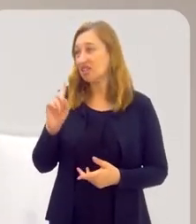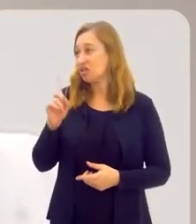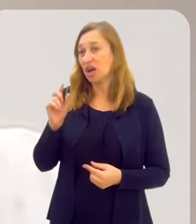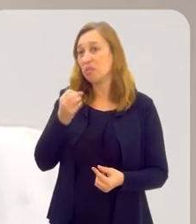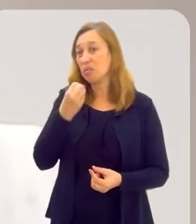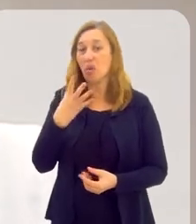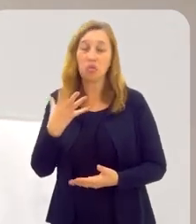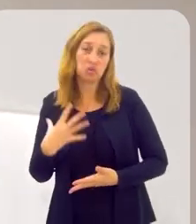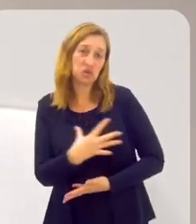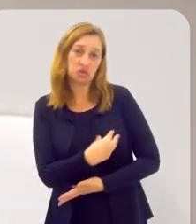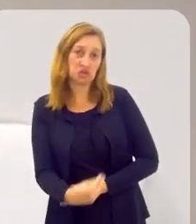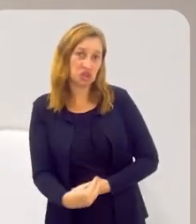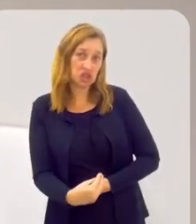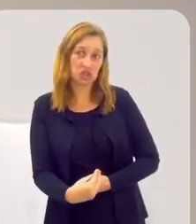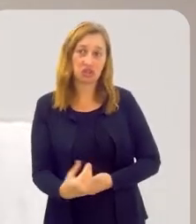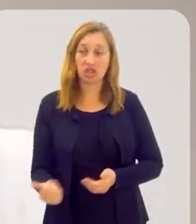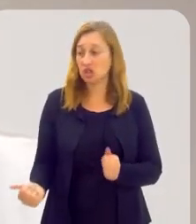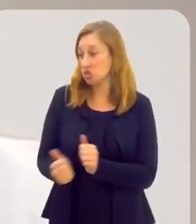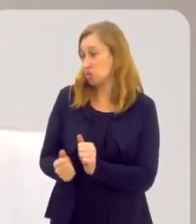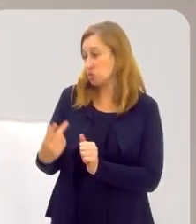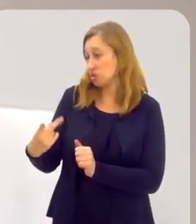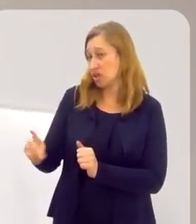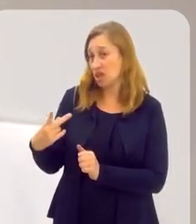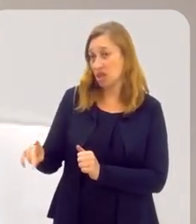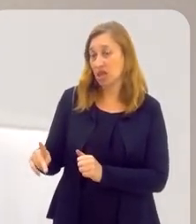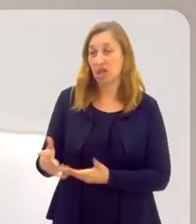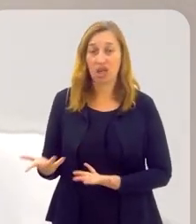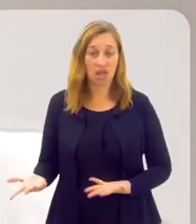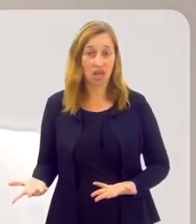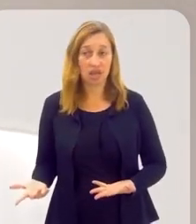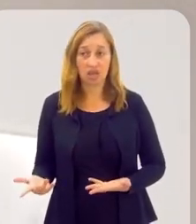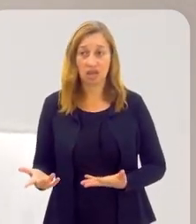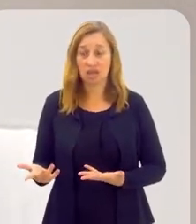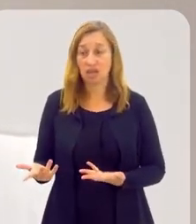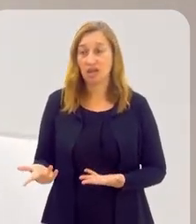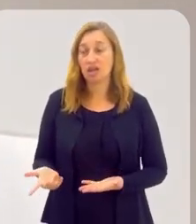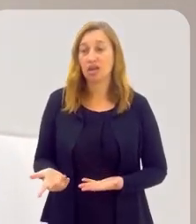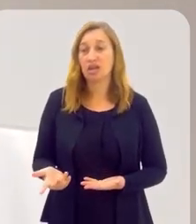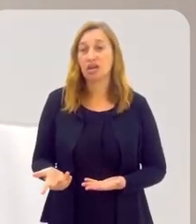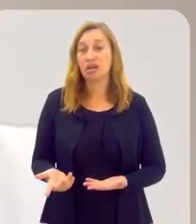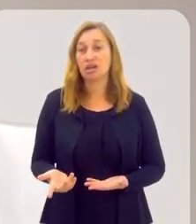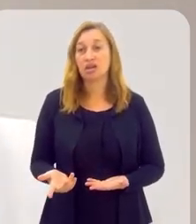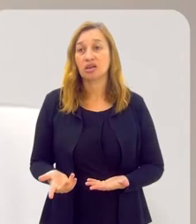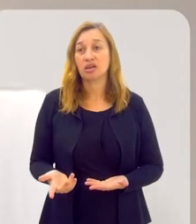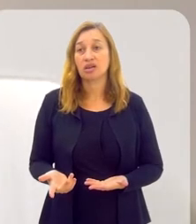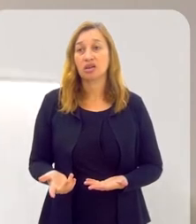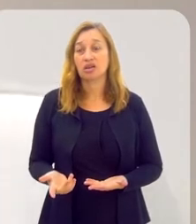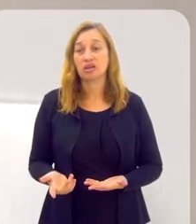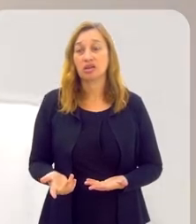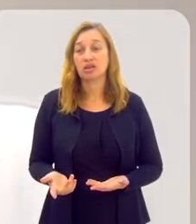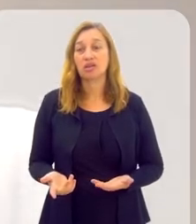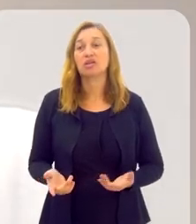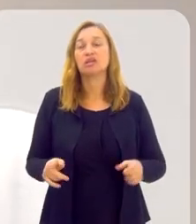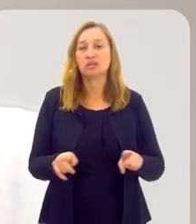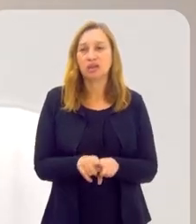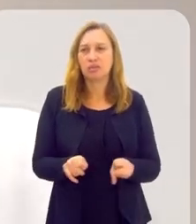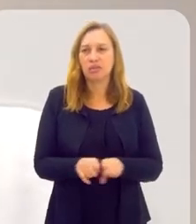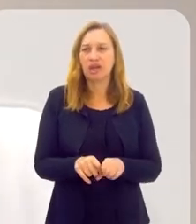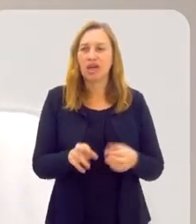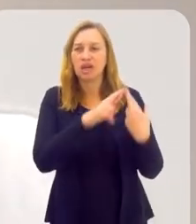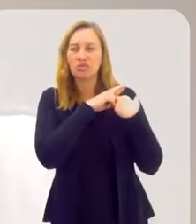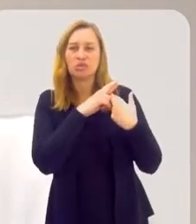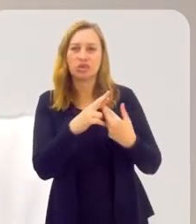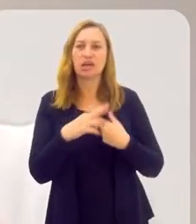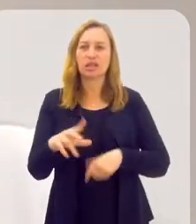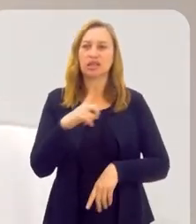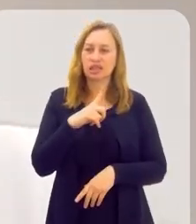para eles, se eles não poderiam ser prejudicados, não poderiam aleijar-se, magoar-se, etc. E isso passa depois também para a